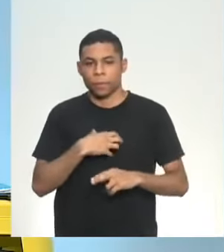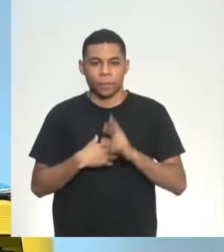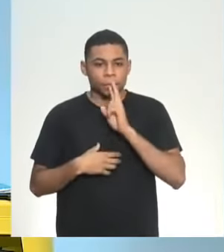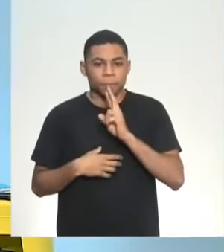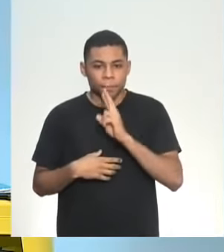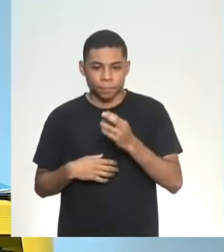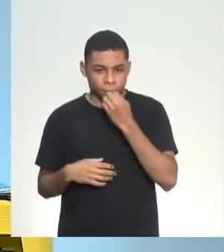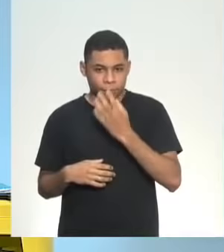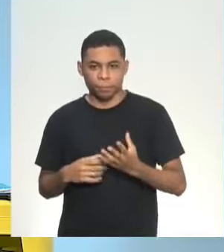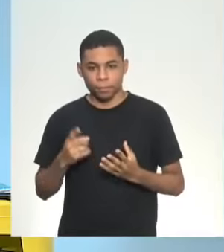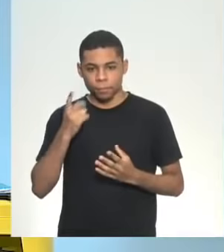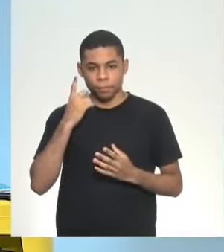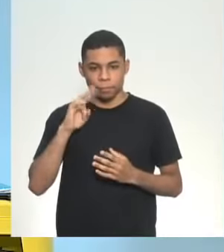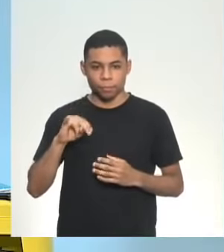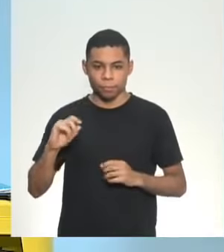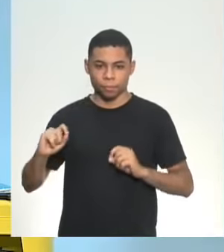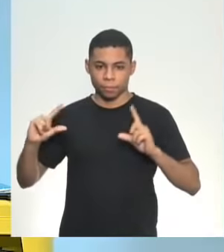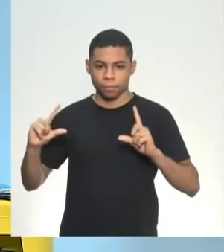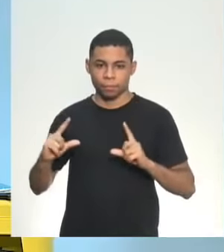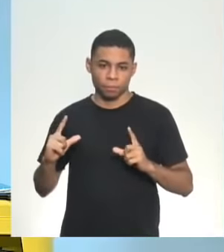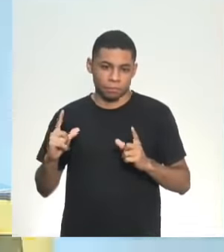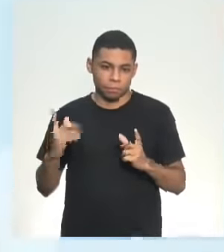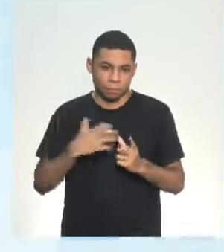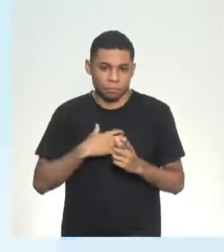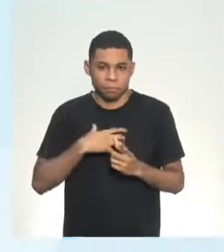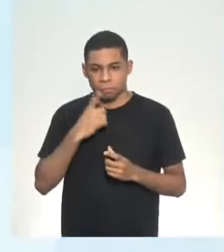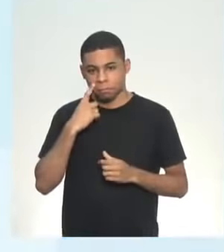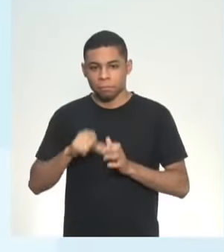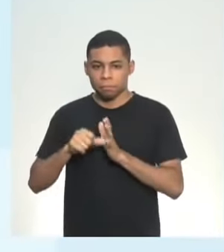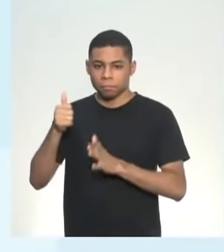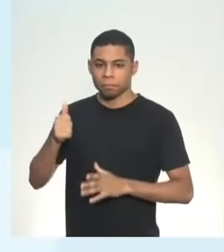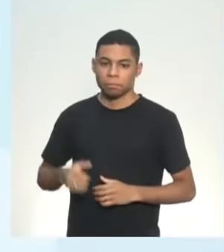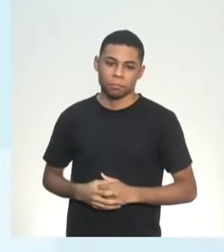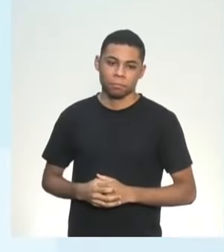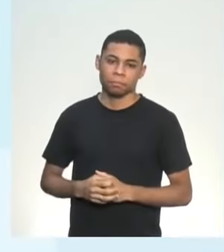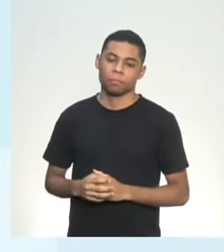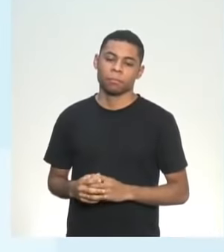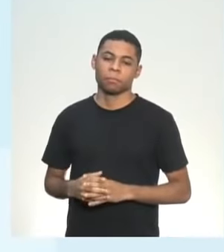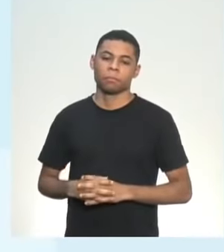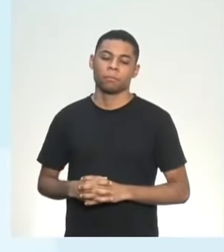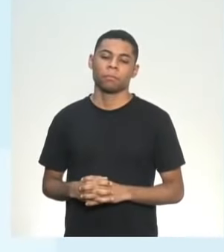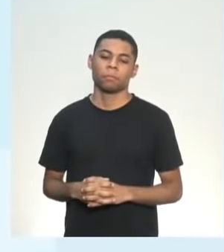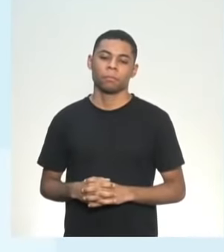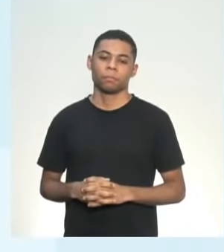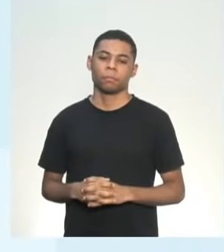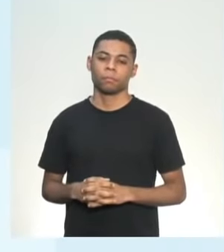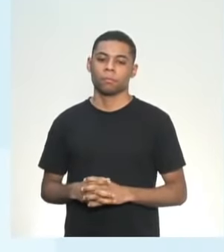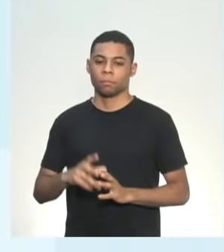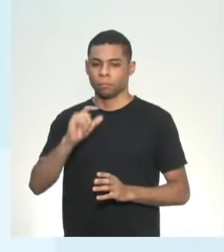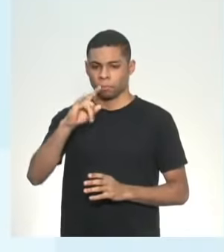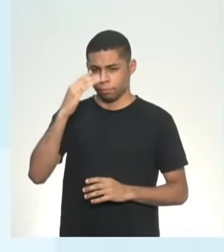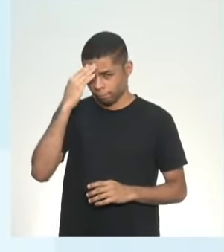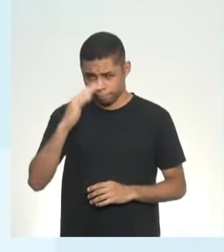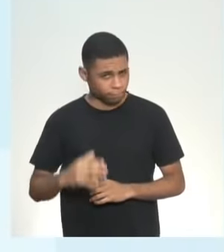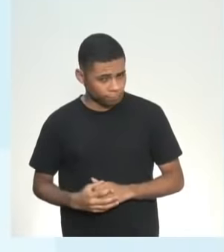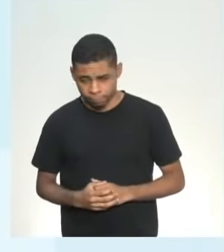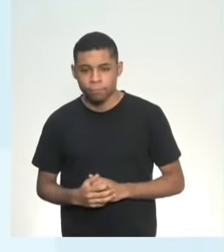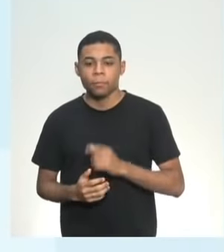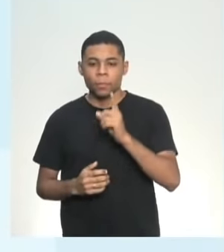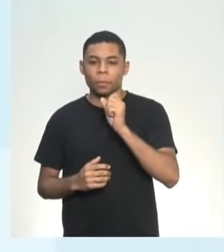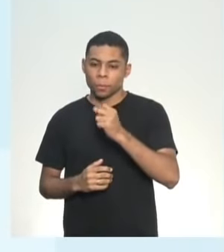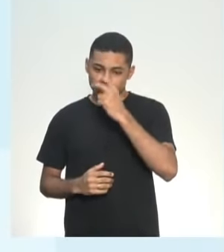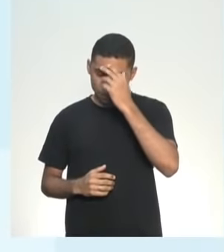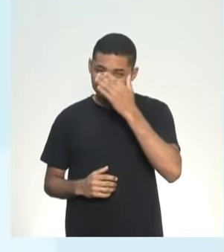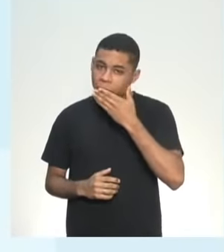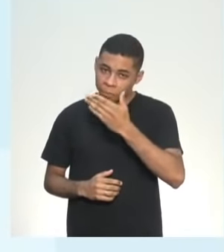que responder vai aparecer para vocês agora algumas maneiras a primeira tá aparecendo lá caso você não entenda a pergunta você pode